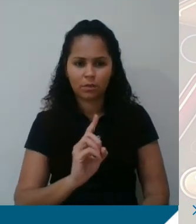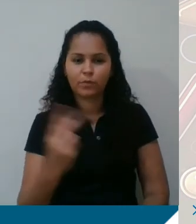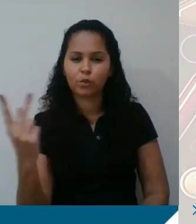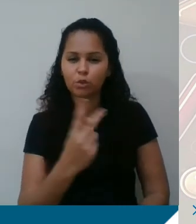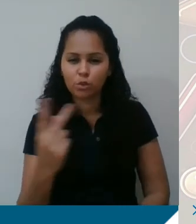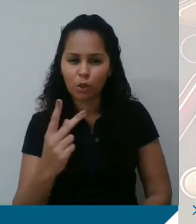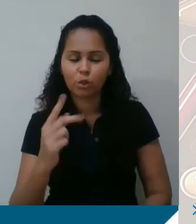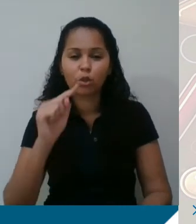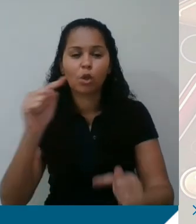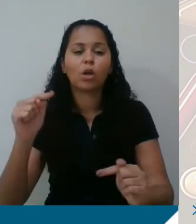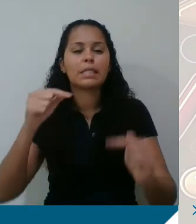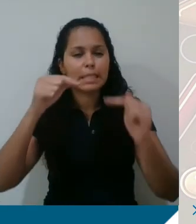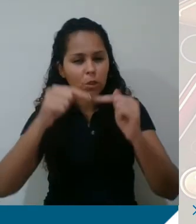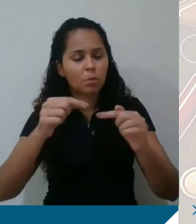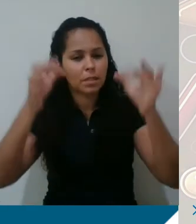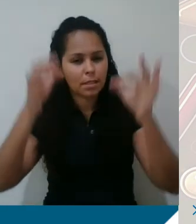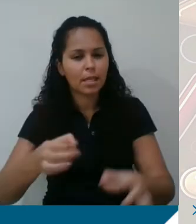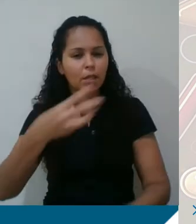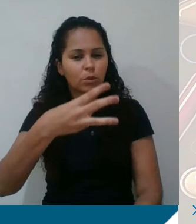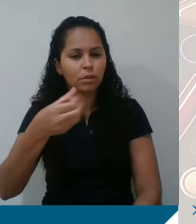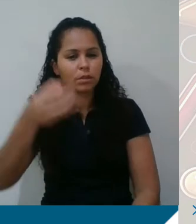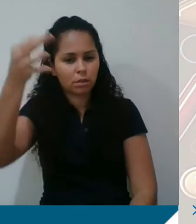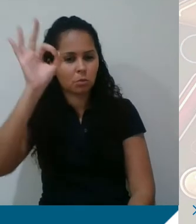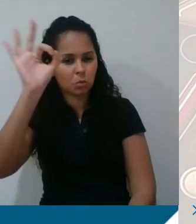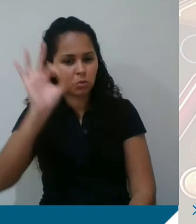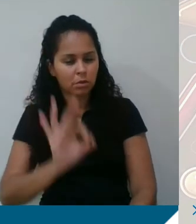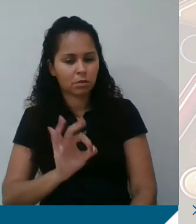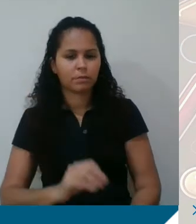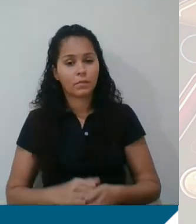20% equivale a um único desconto de 36%.